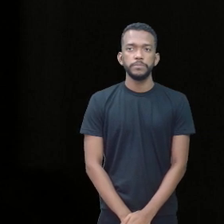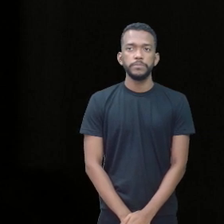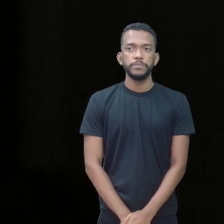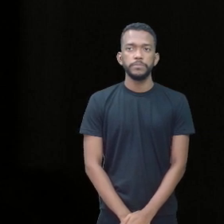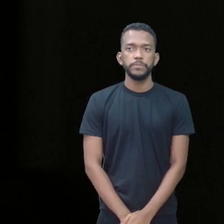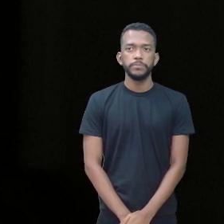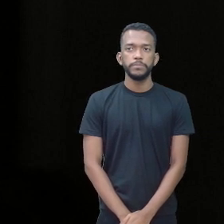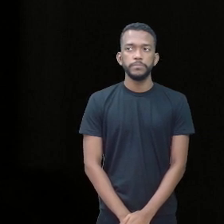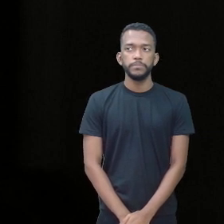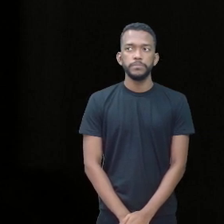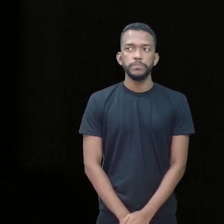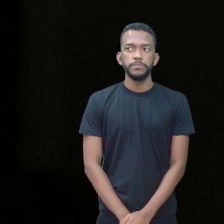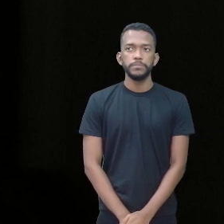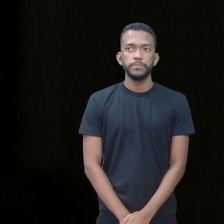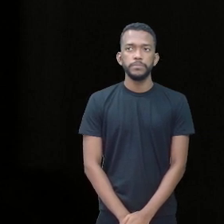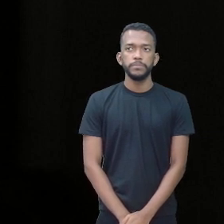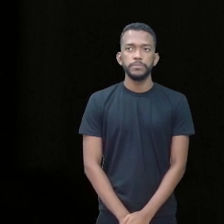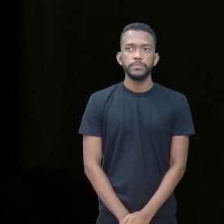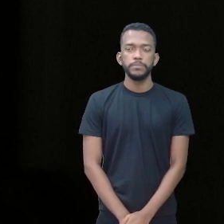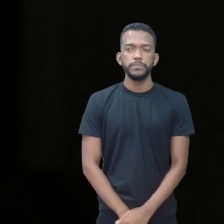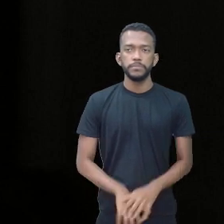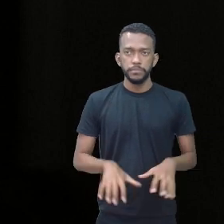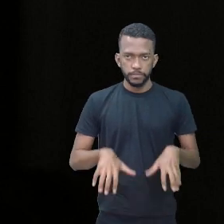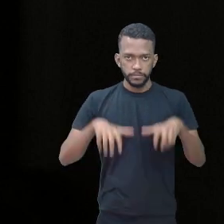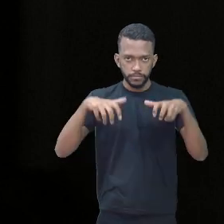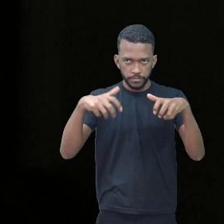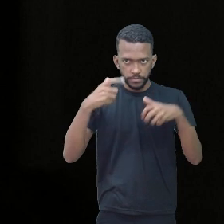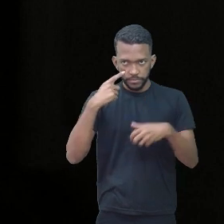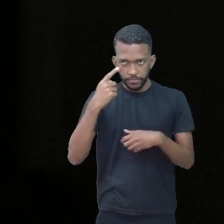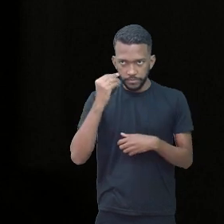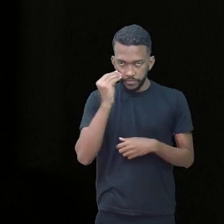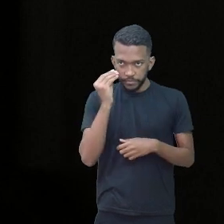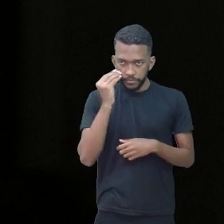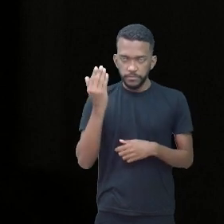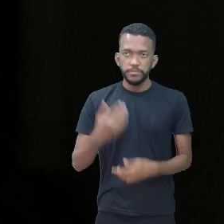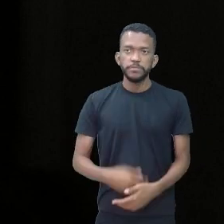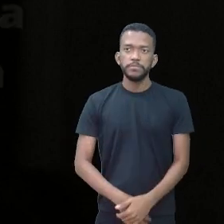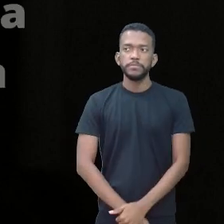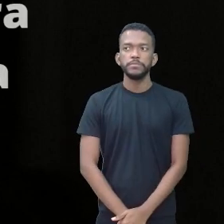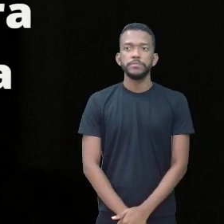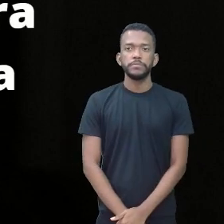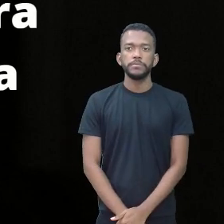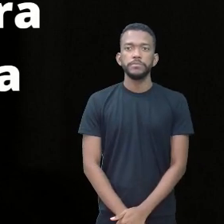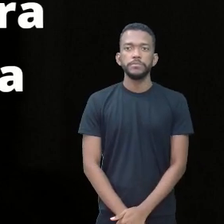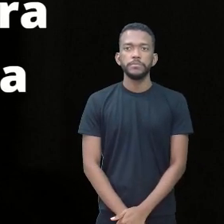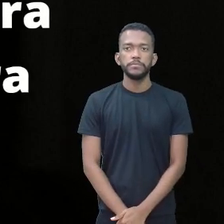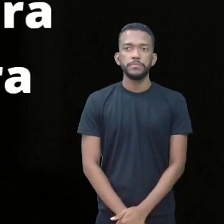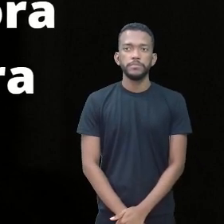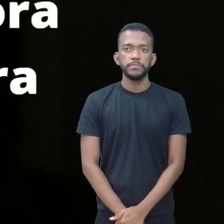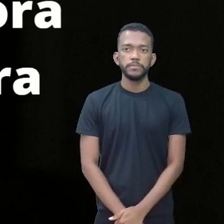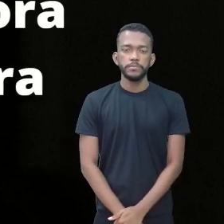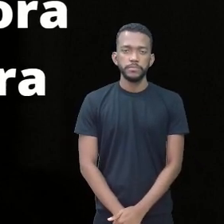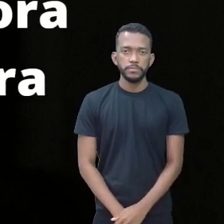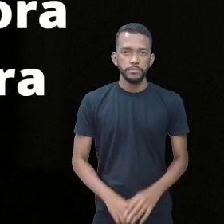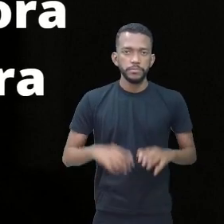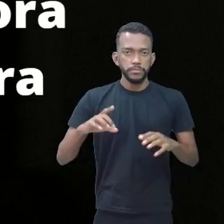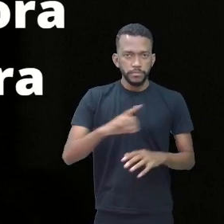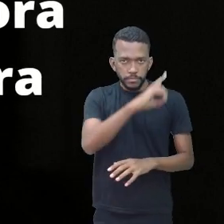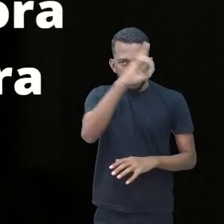Olha só. Sinistro, né? Vamos ver aí. Beleza. Qual é o problema com o meu passador hoje, hein?